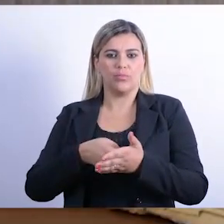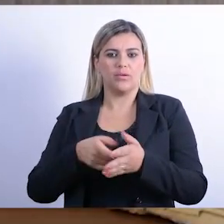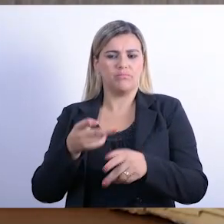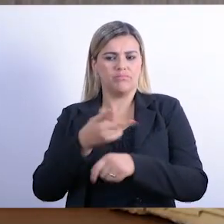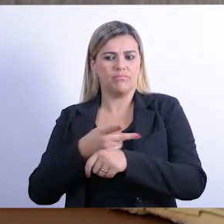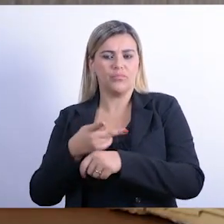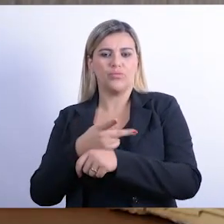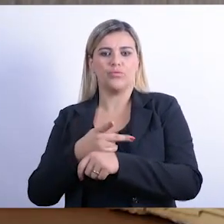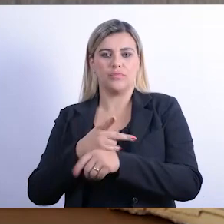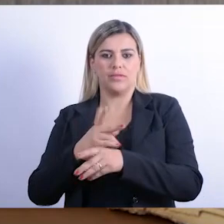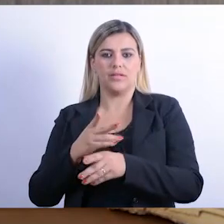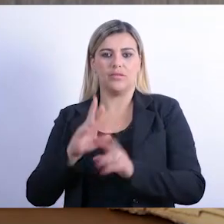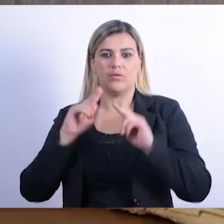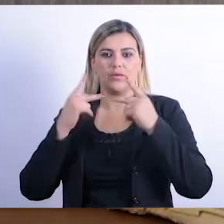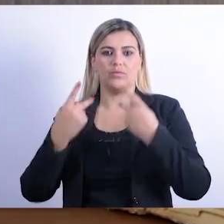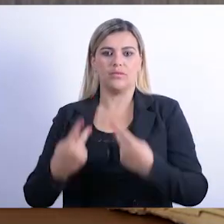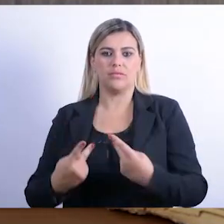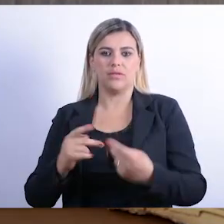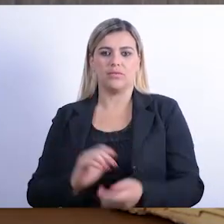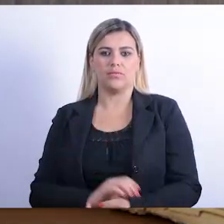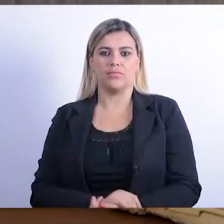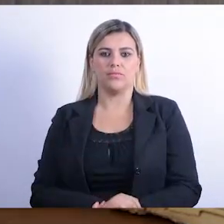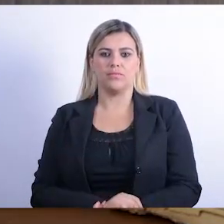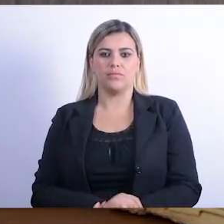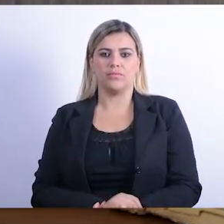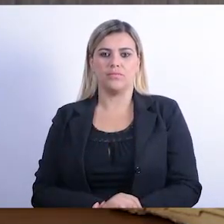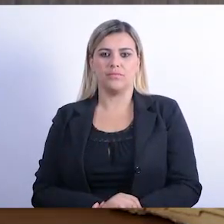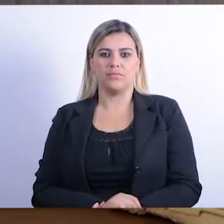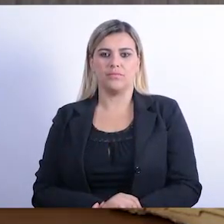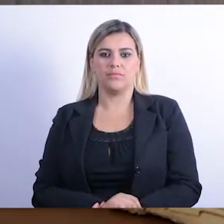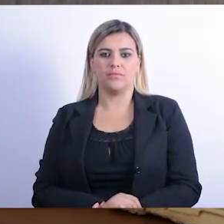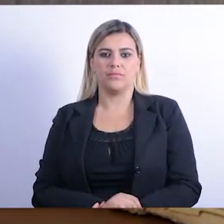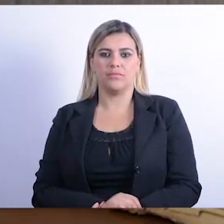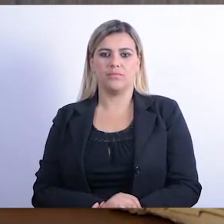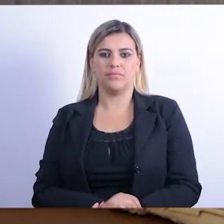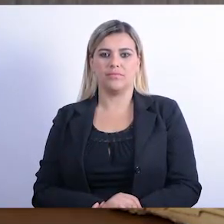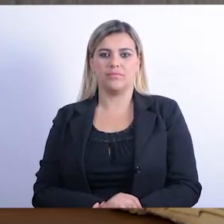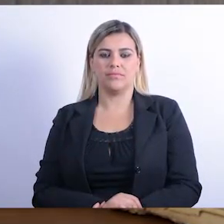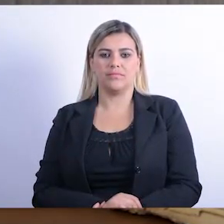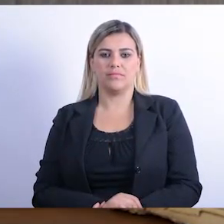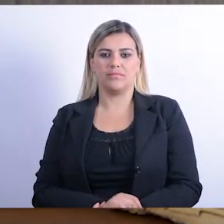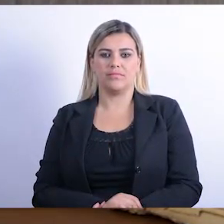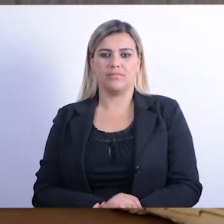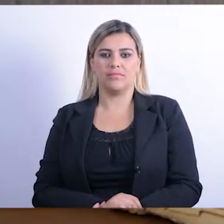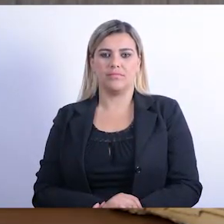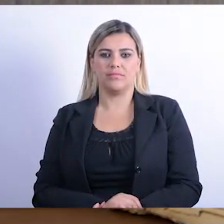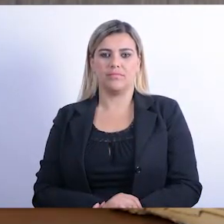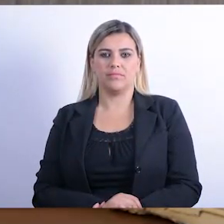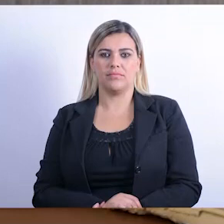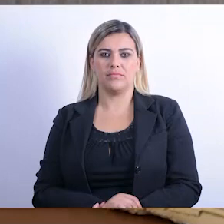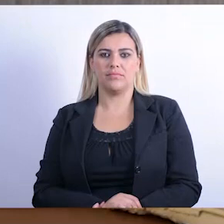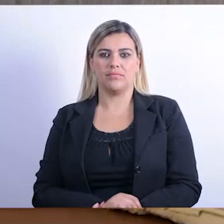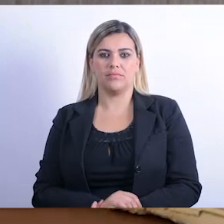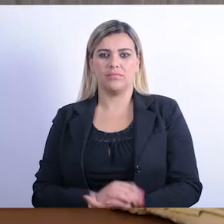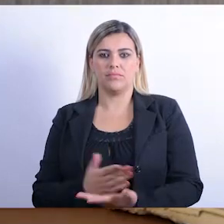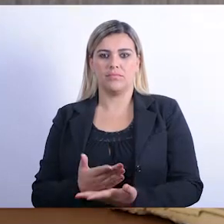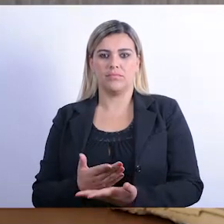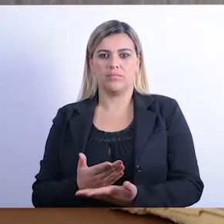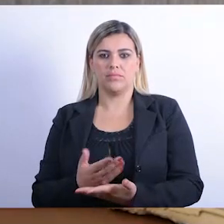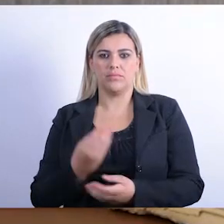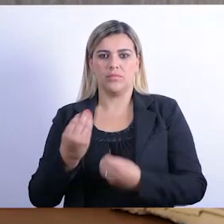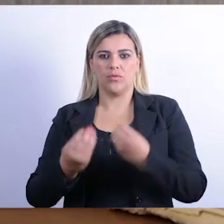Como é mais confortável trabalhar à luz da ciência, não tem dúvida, né? Então, hoje nós temos